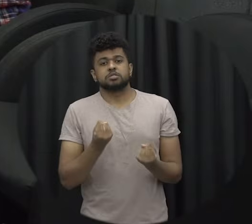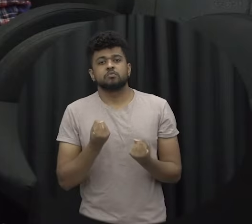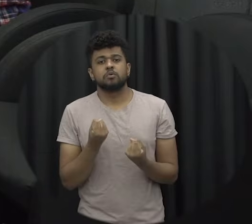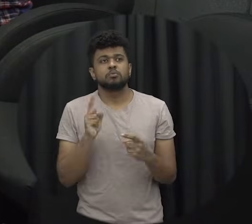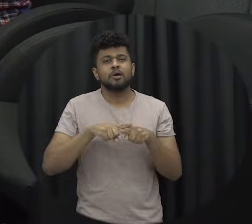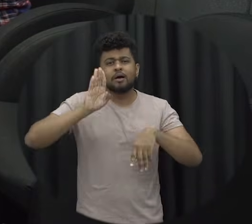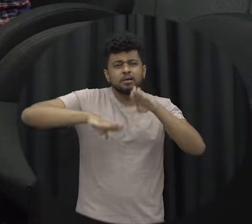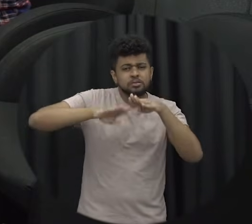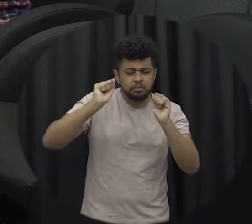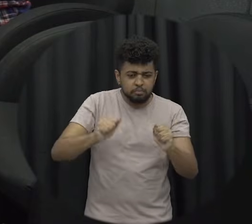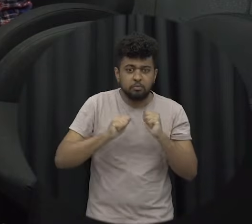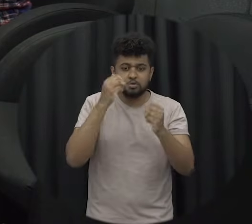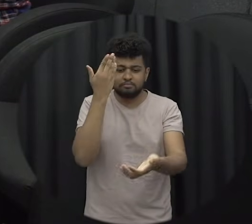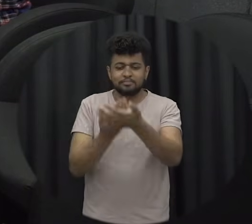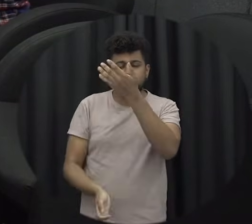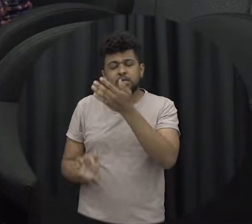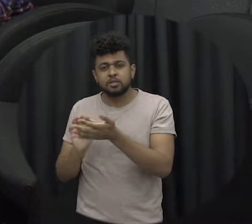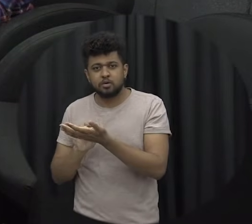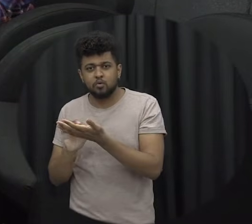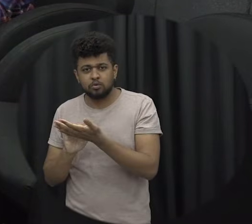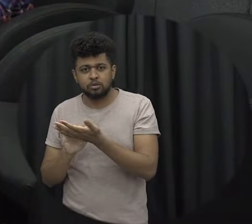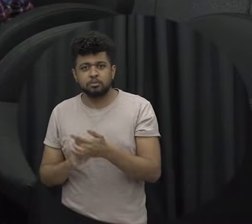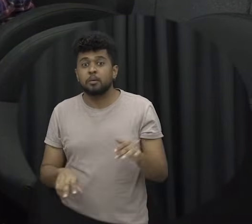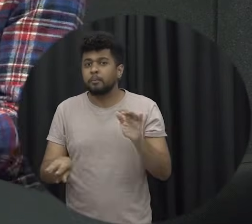caso, os egípcios também eram assim. Os egípcios tinham um sistema de